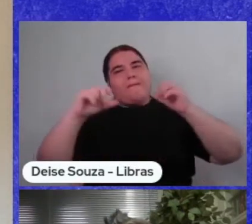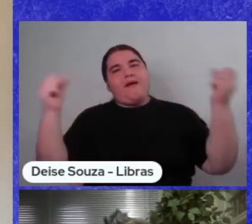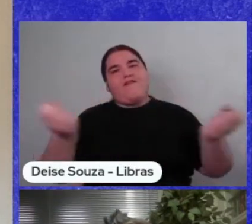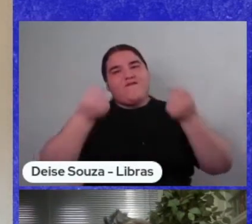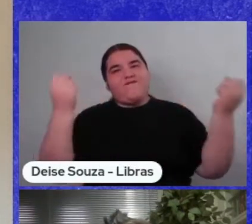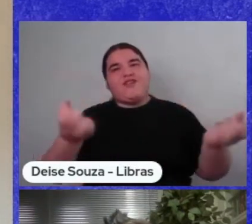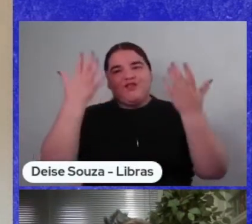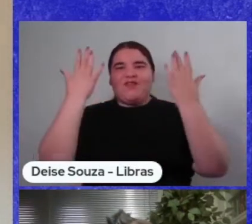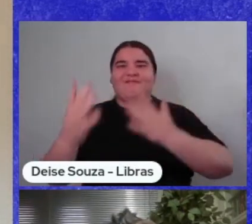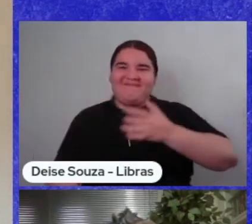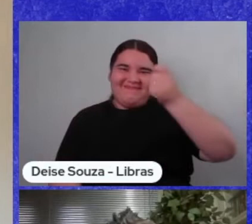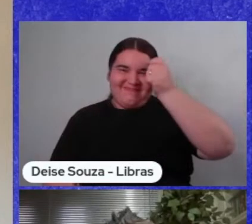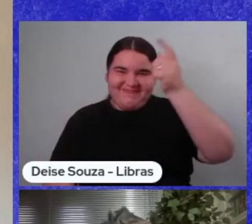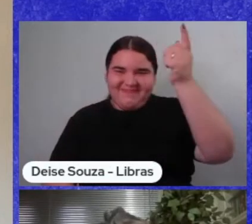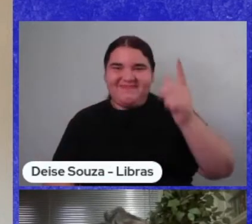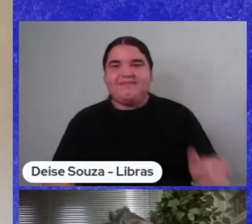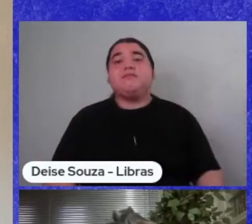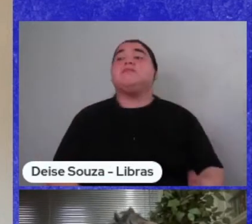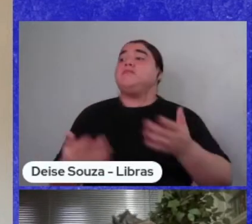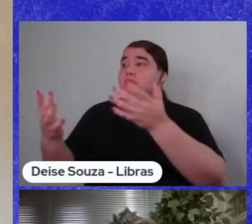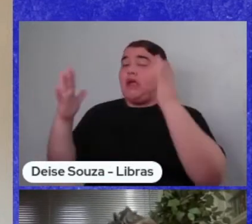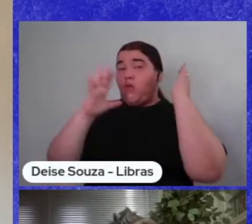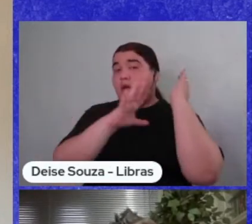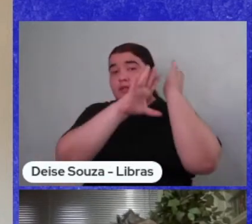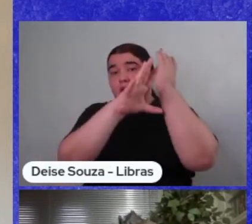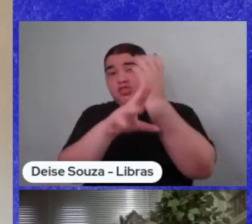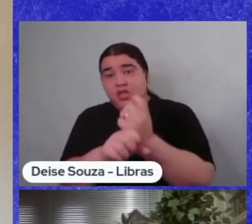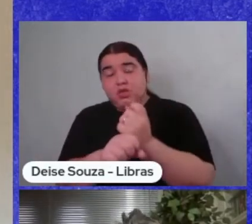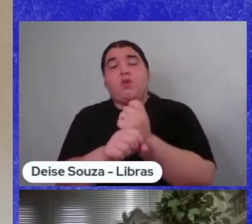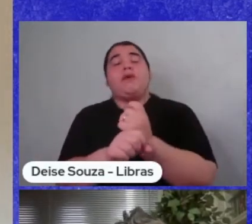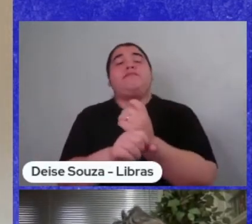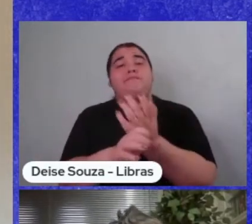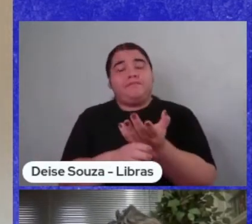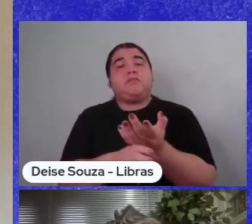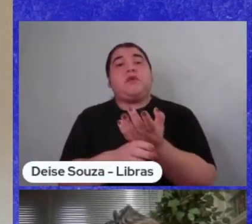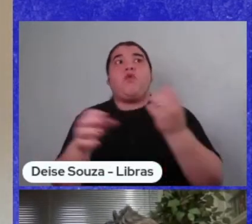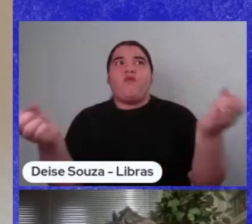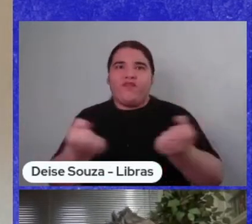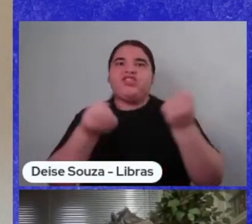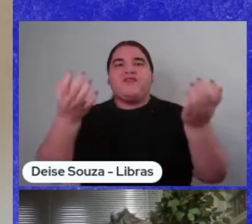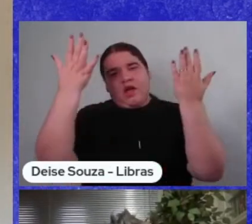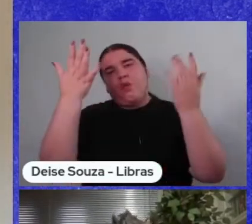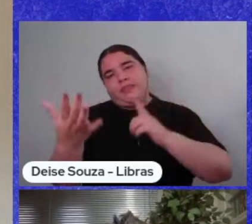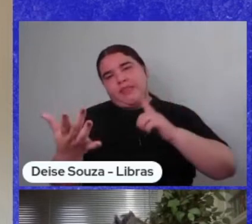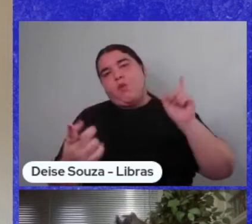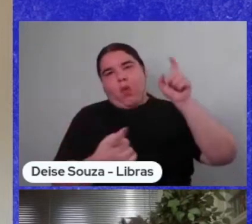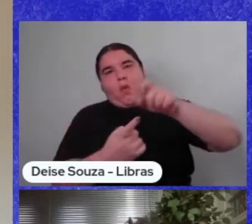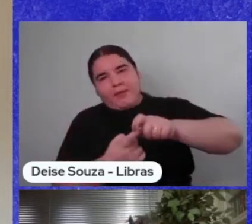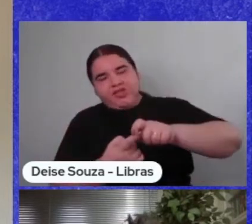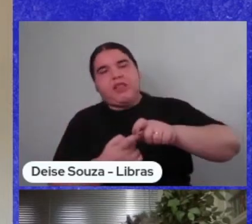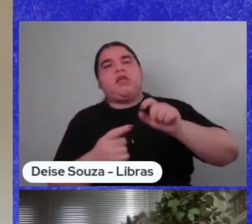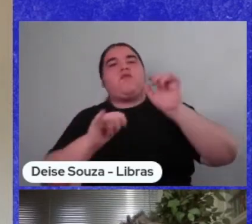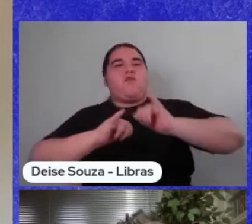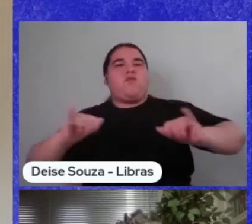ideia. E acho que essa é uma trajetória muito... acho que os festivais, eles estão aí para isso, né? Para a gente, essa difusão